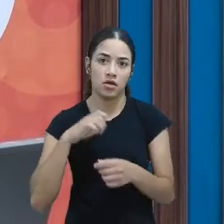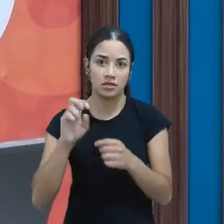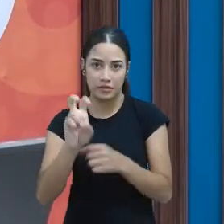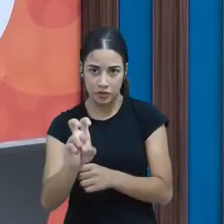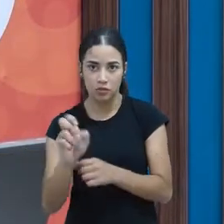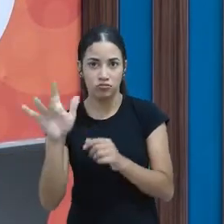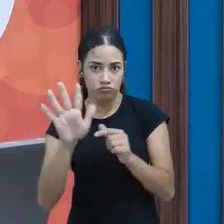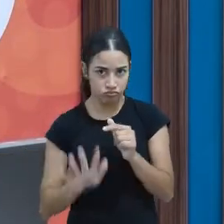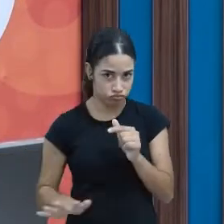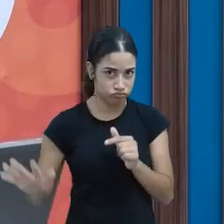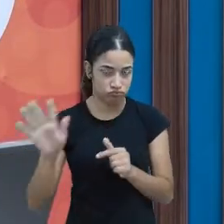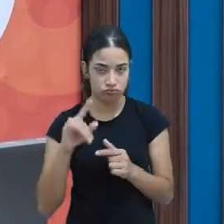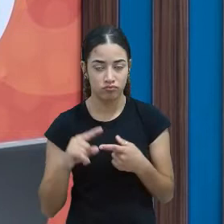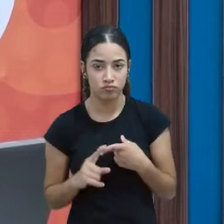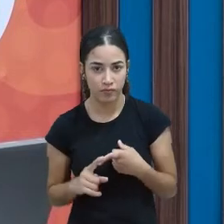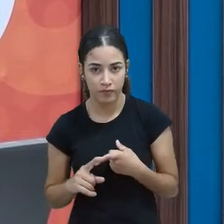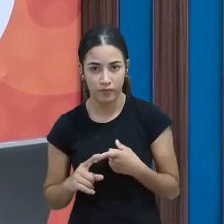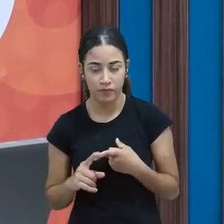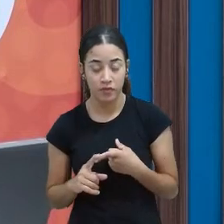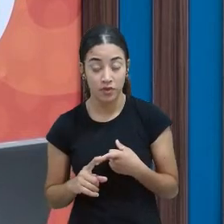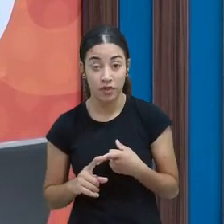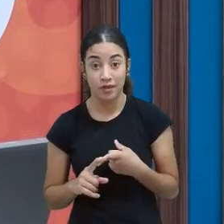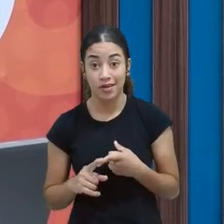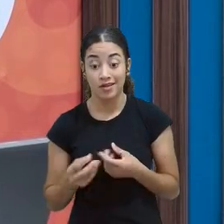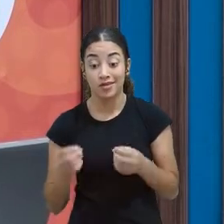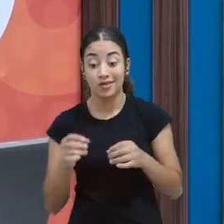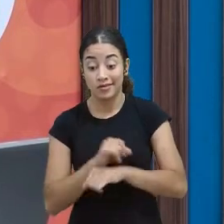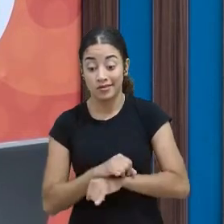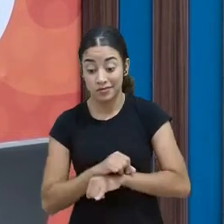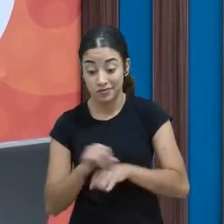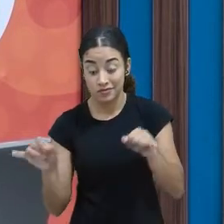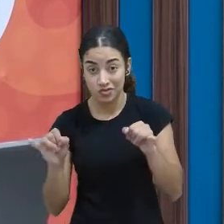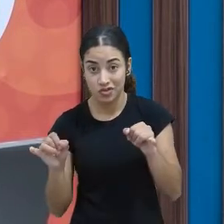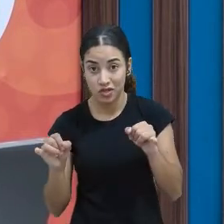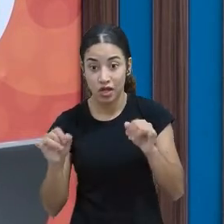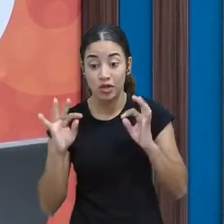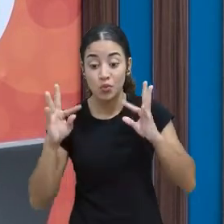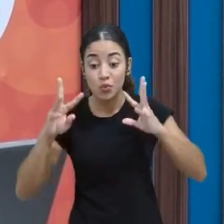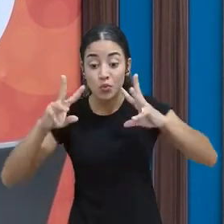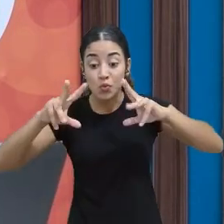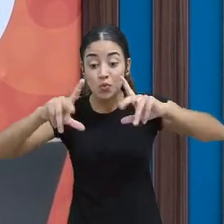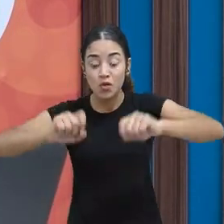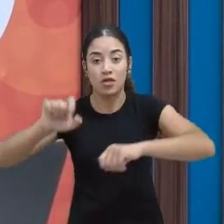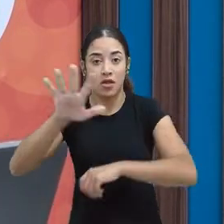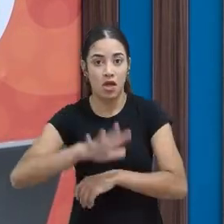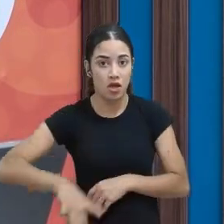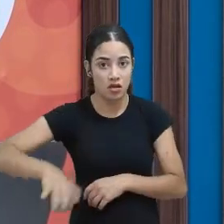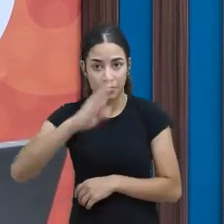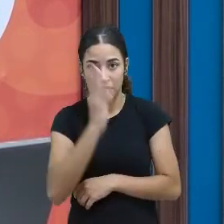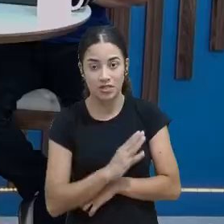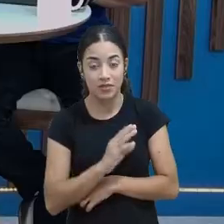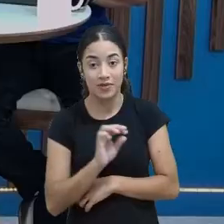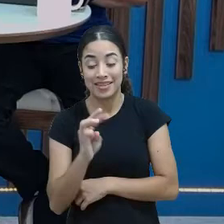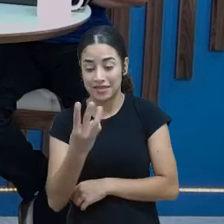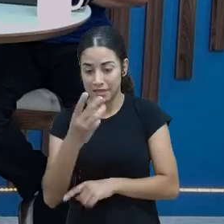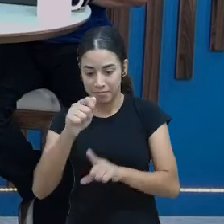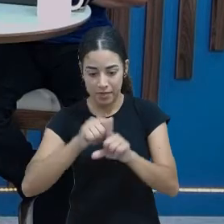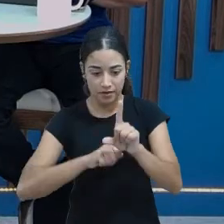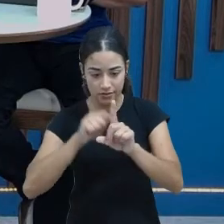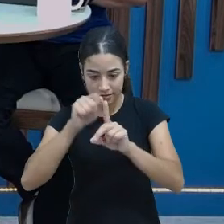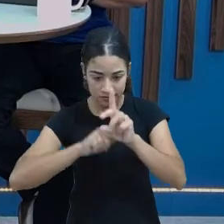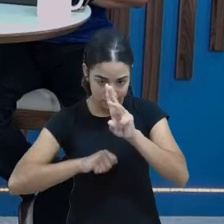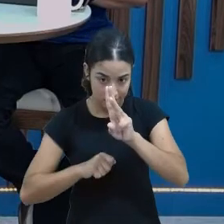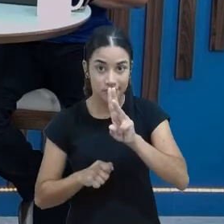regiões. Para que essa notícia chegasse em todas as regiões do Brasil, demorou-se aí em torno de 3 meses, professora. Né?